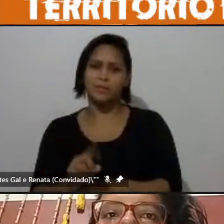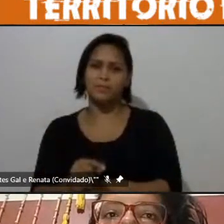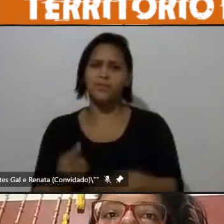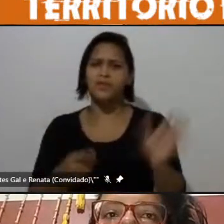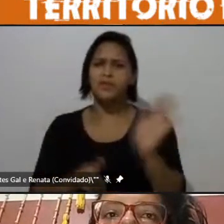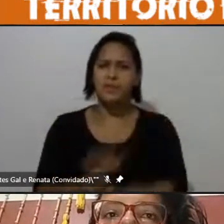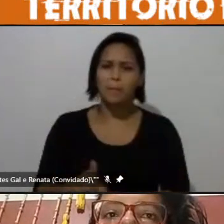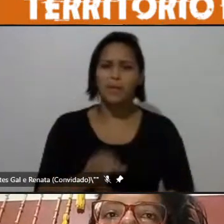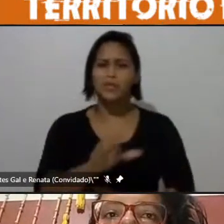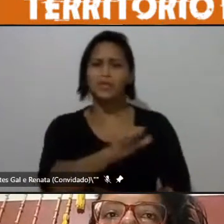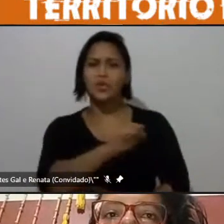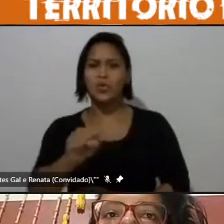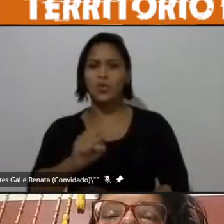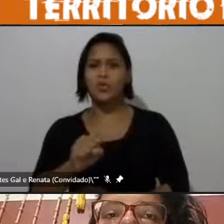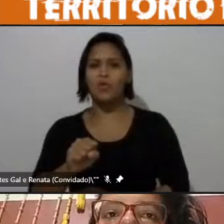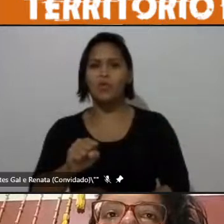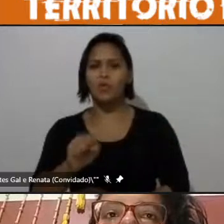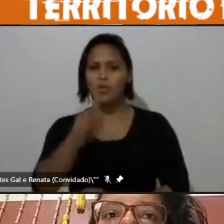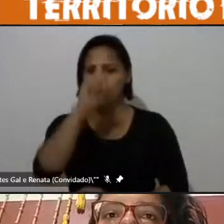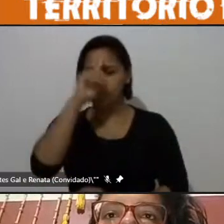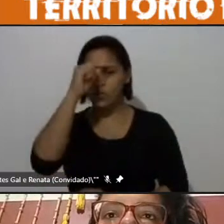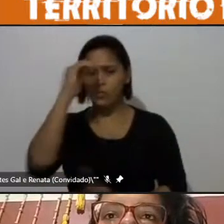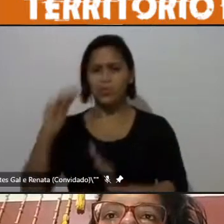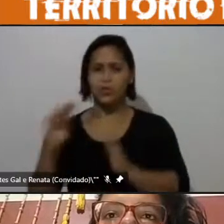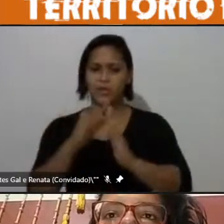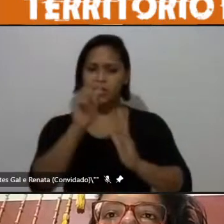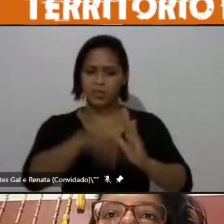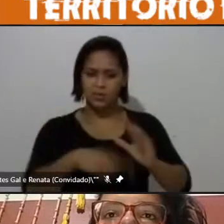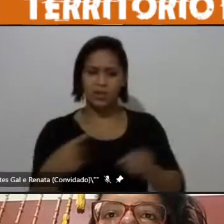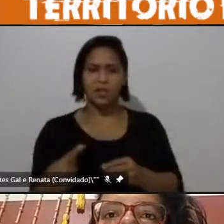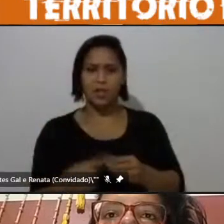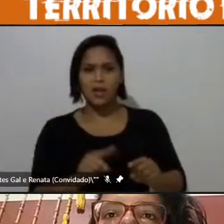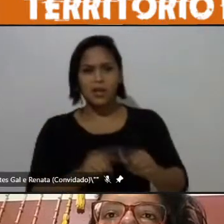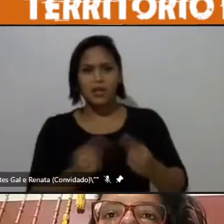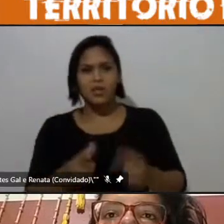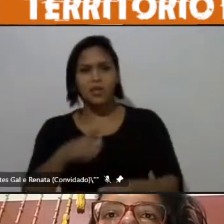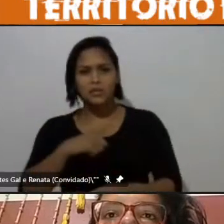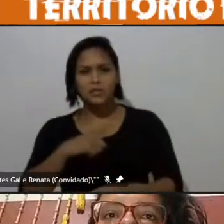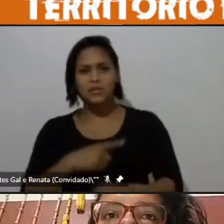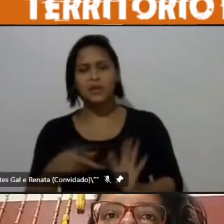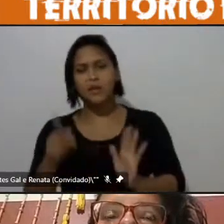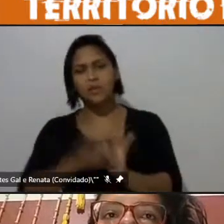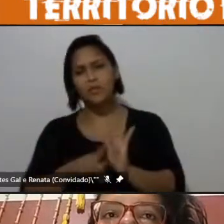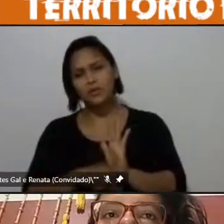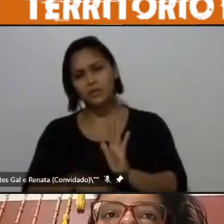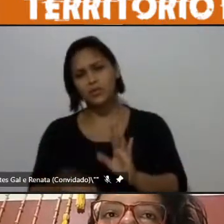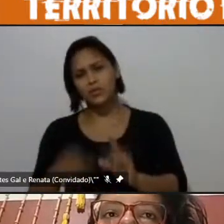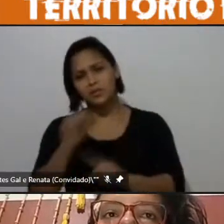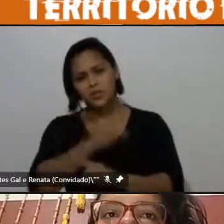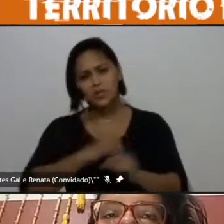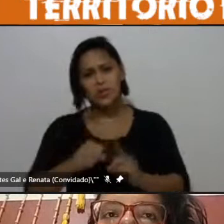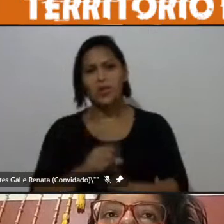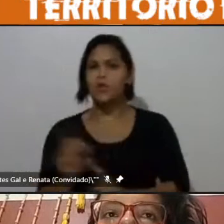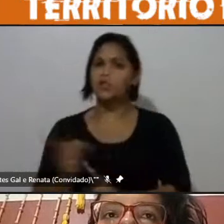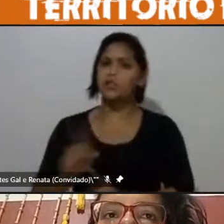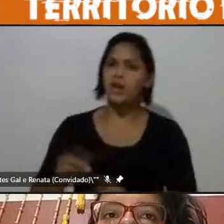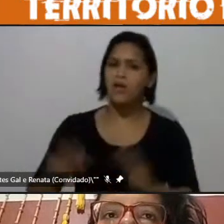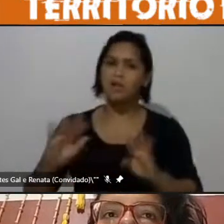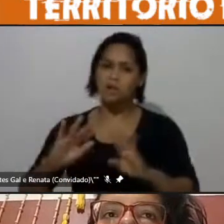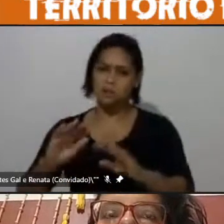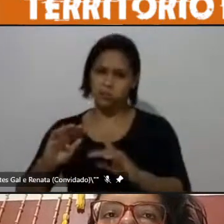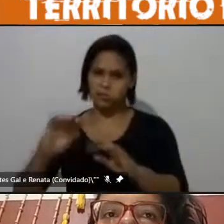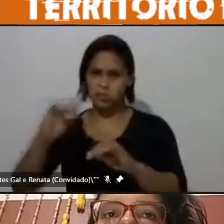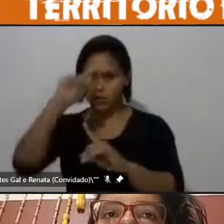mais de 8 igrejas, né, no Rio Comprido, né, Paulo? E quando a gente tem algum projeto social, não, a igreja nos ajuda, nos apoia,